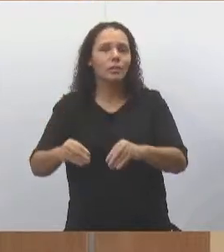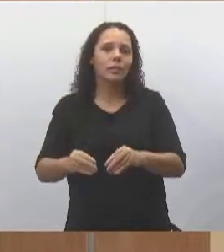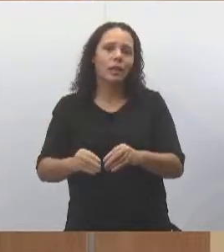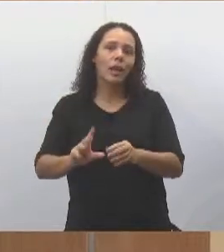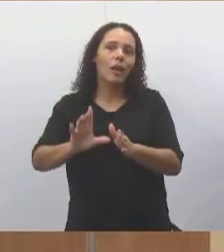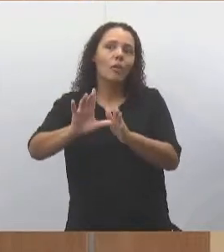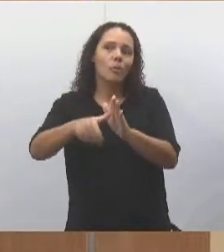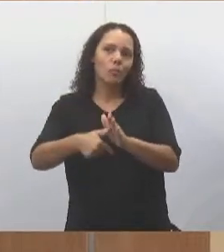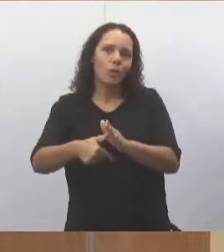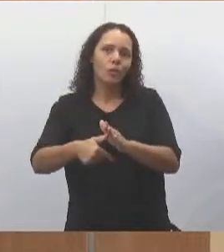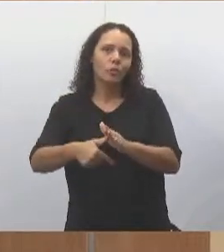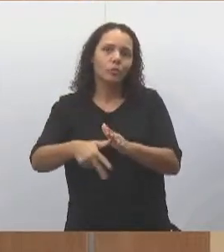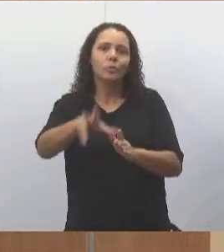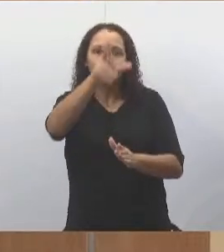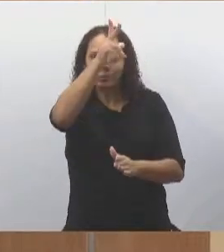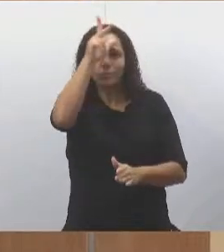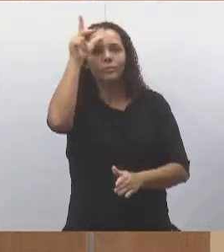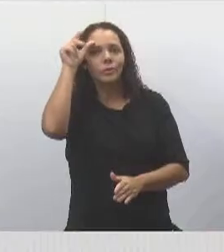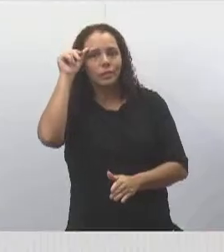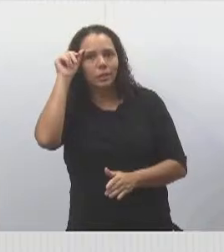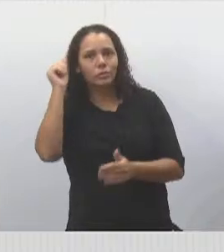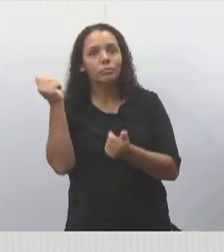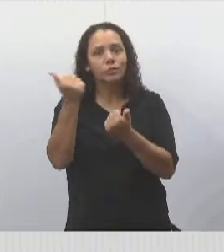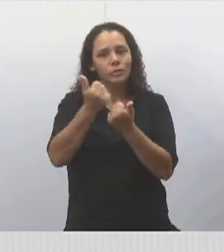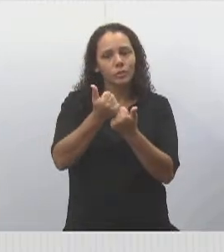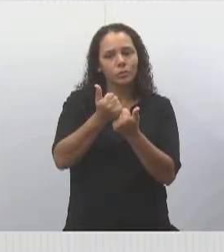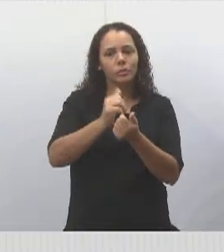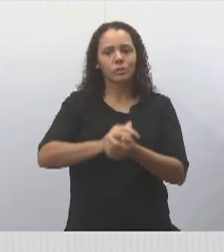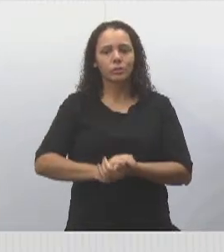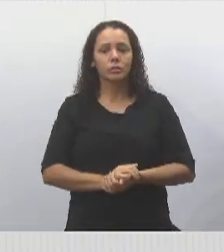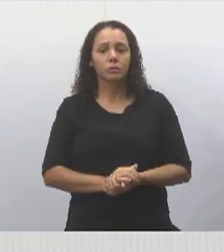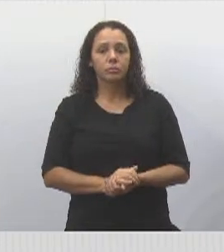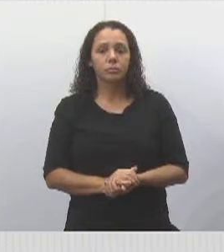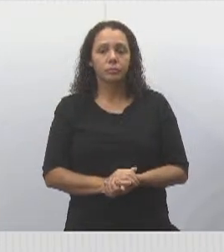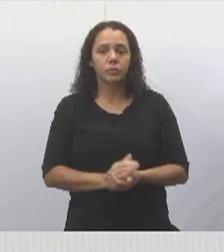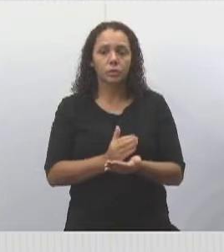ser eleito. Então, a gente vai começar, pode passar, por favor?